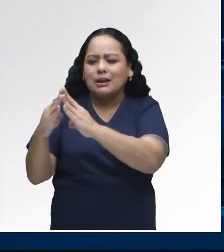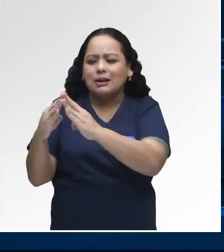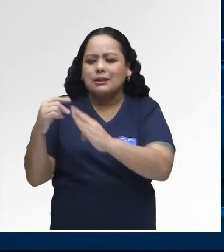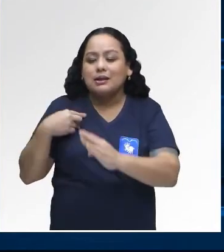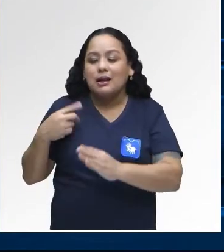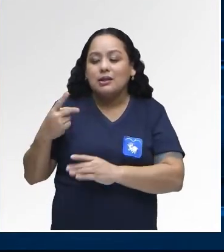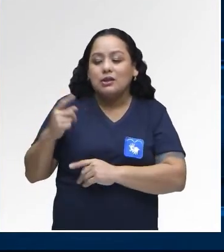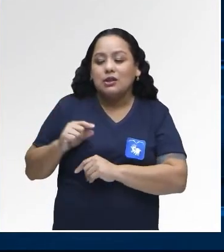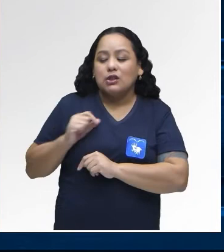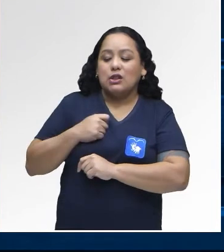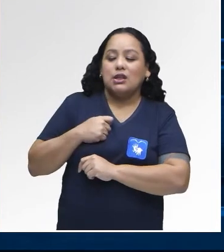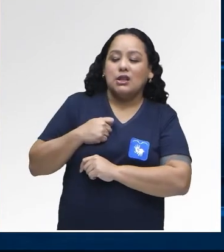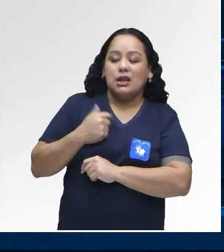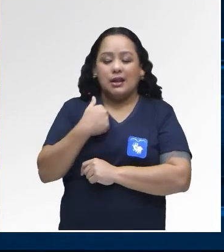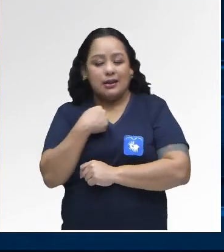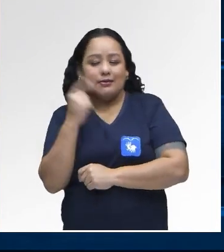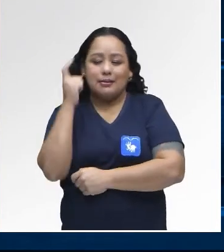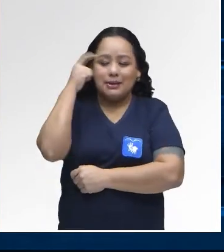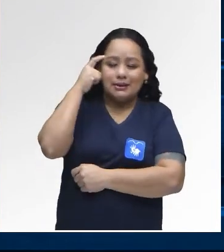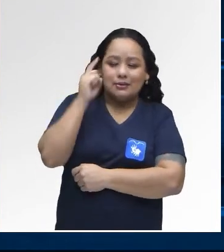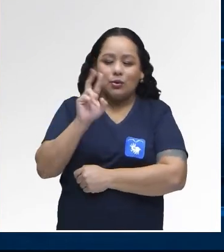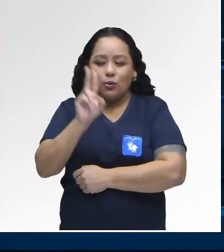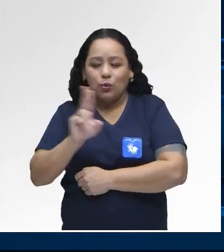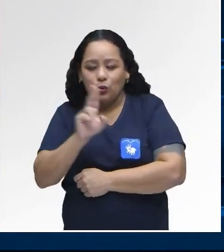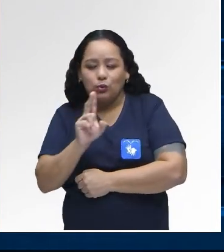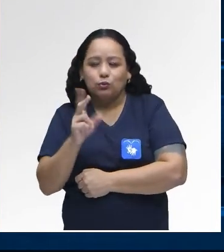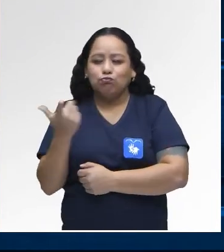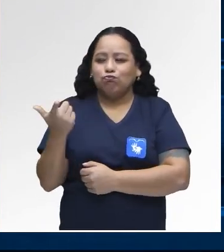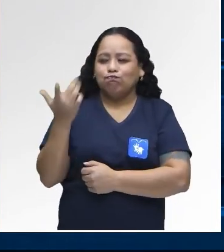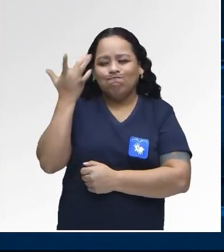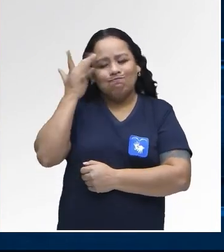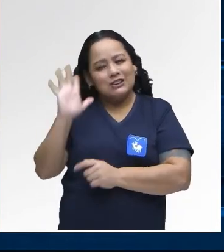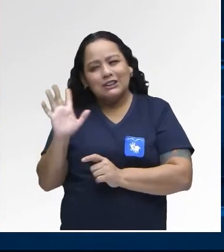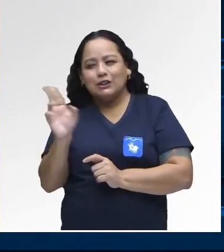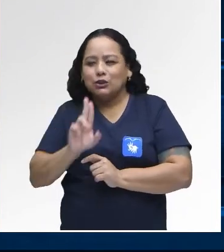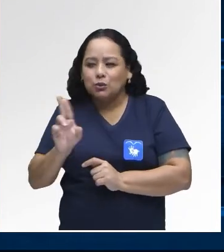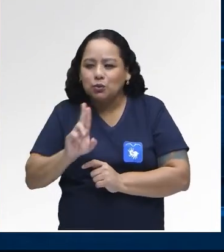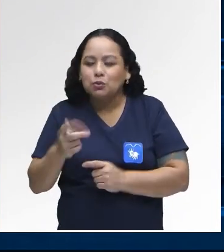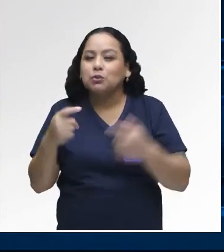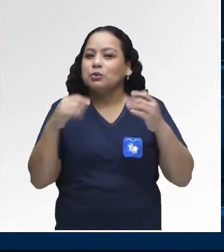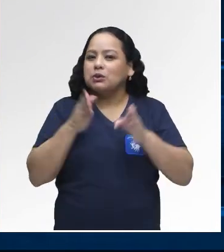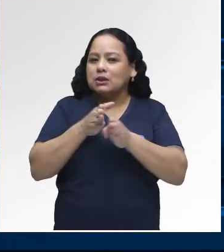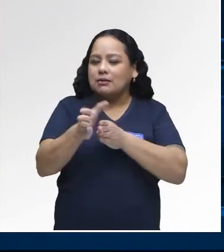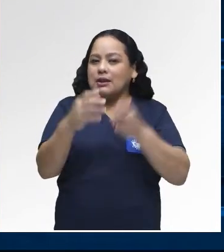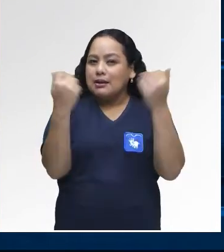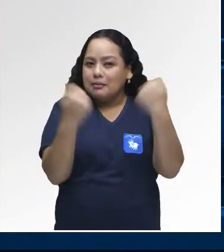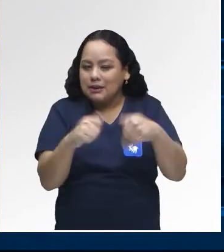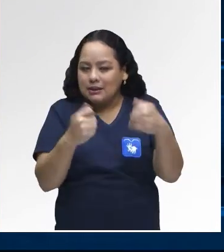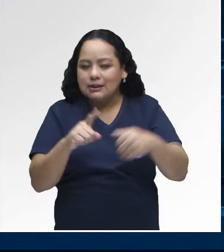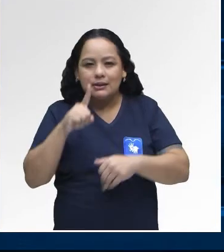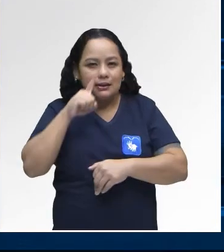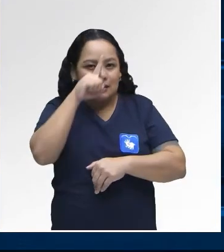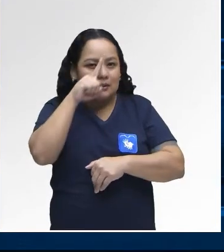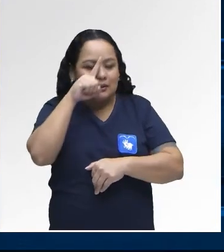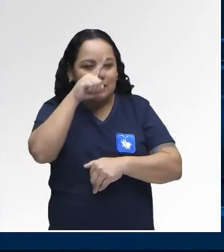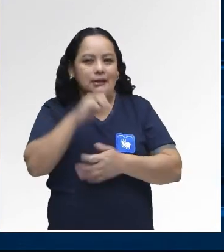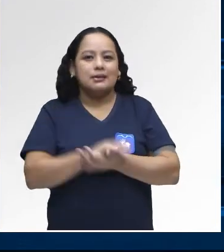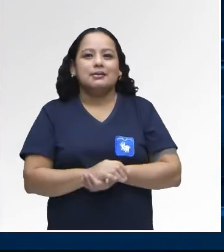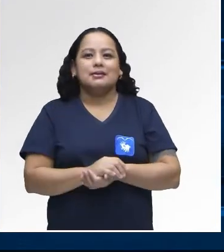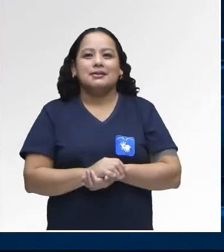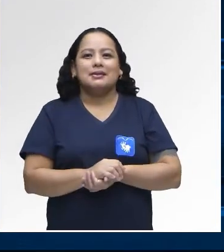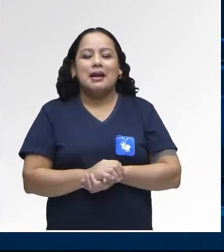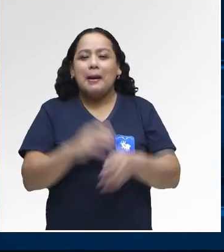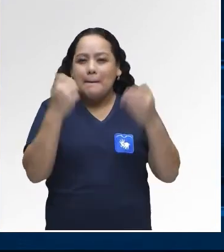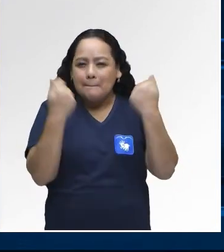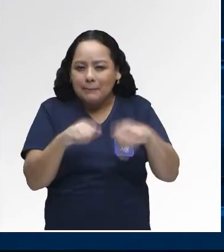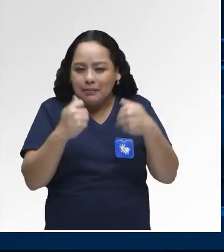ali, será se eu uso, será se eu não uso? Então, é preciso ter cuidado, tá? É preciso ter cuidado, é